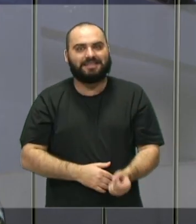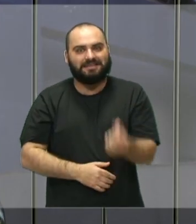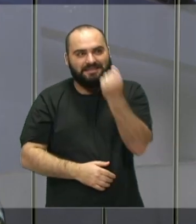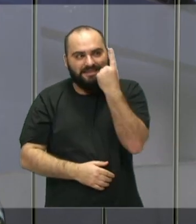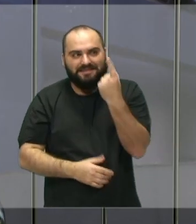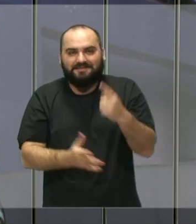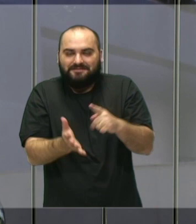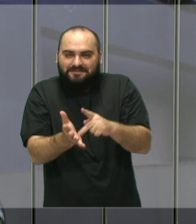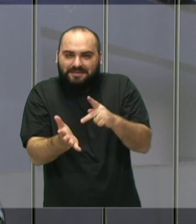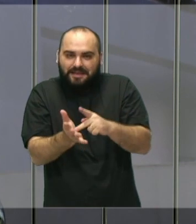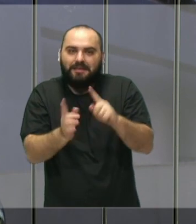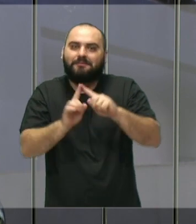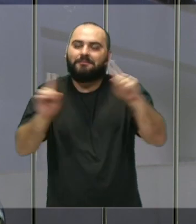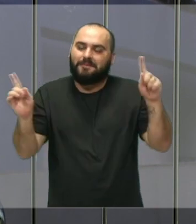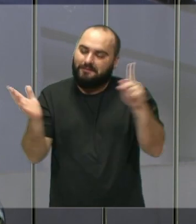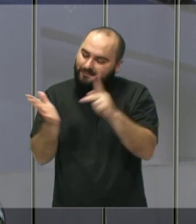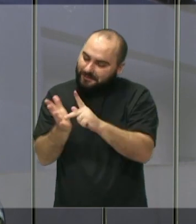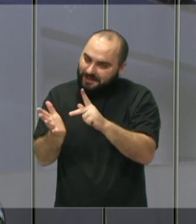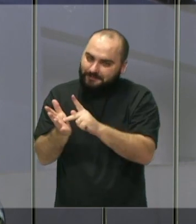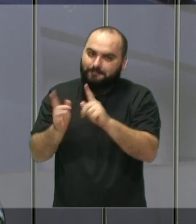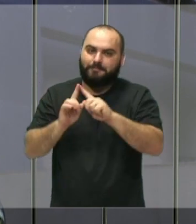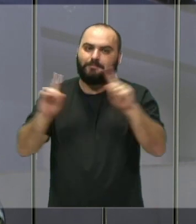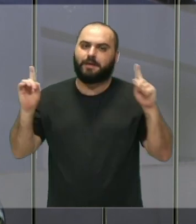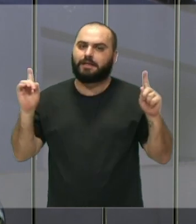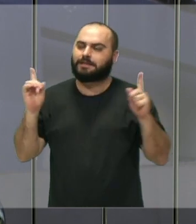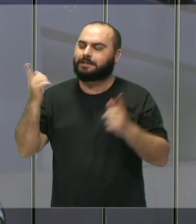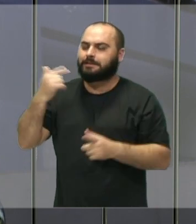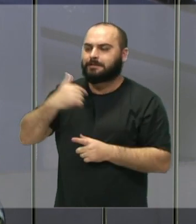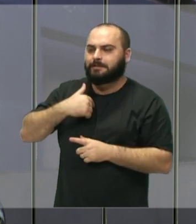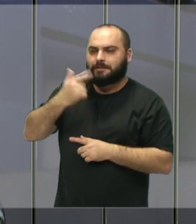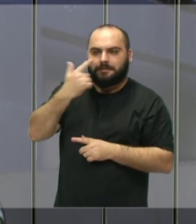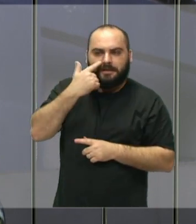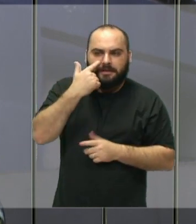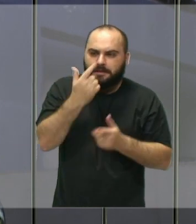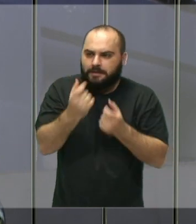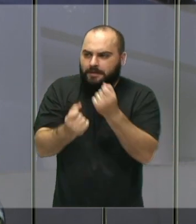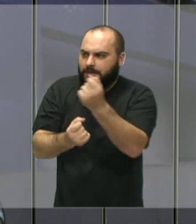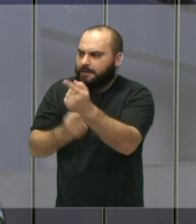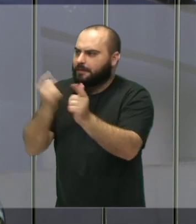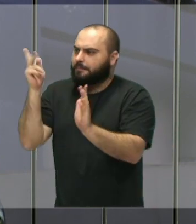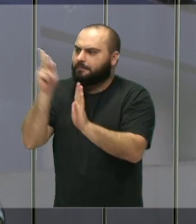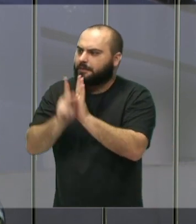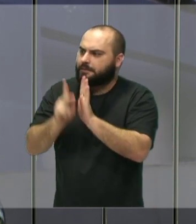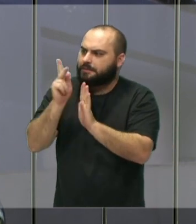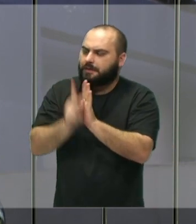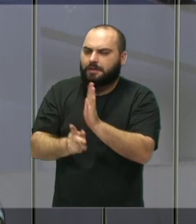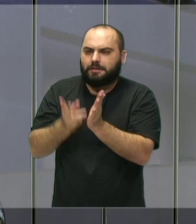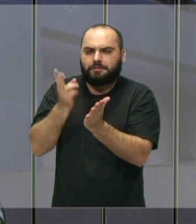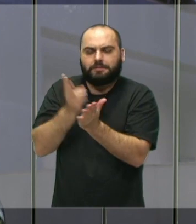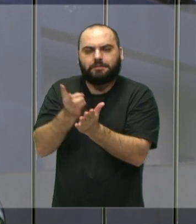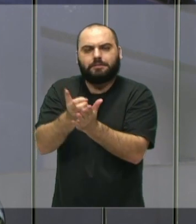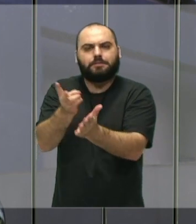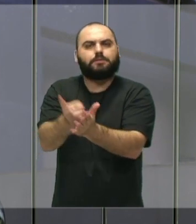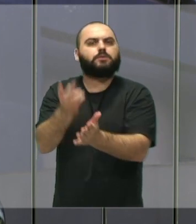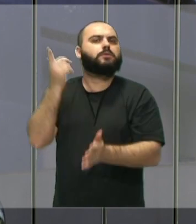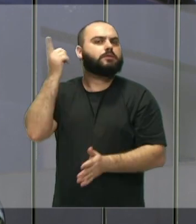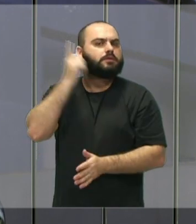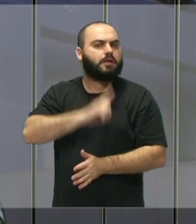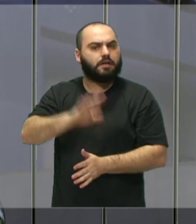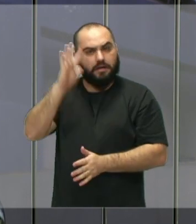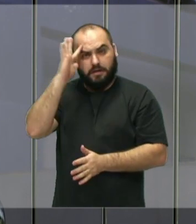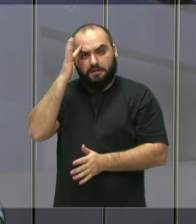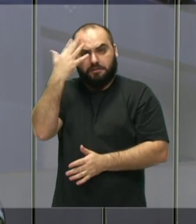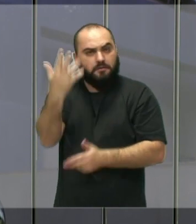isso, mas é verdade. Mas ao mesmo tempo, quando eu vejo alguns projetos em andamento, quando a gente consegue solucionar algumas coisas